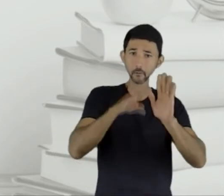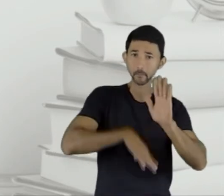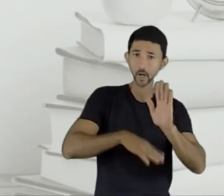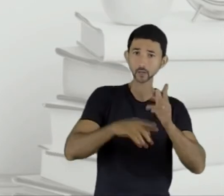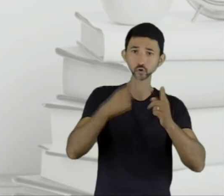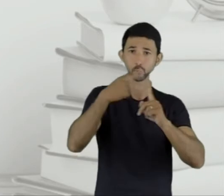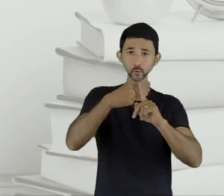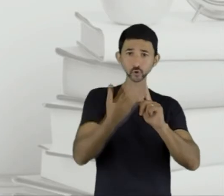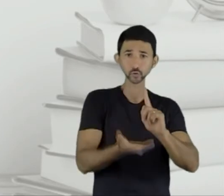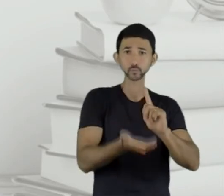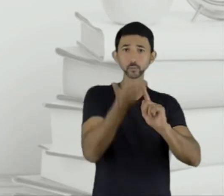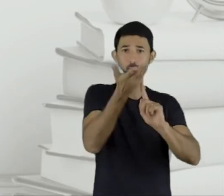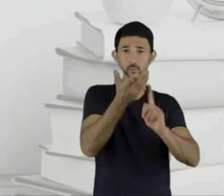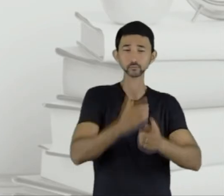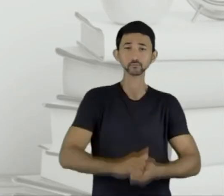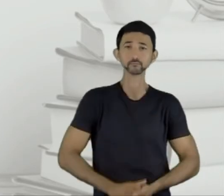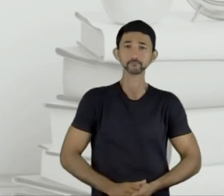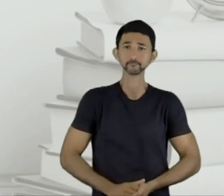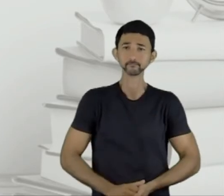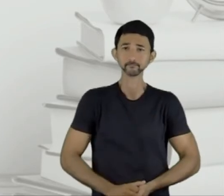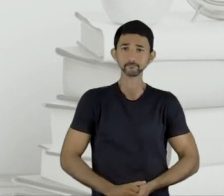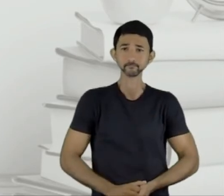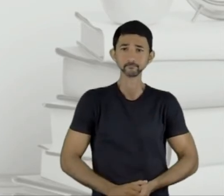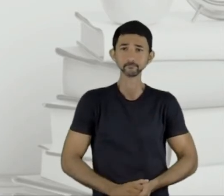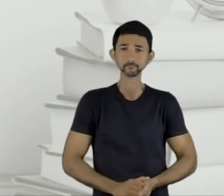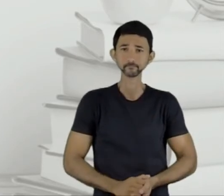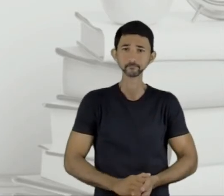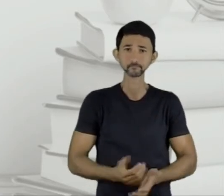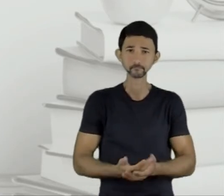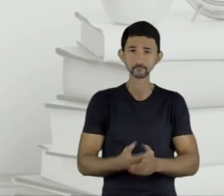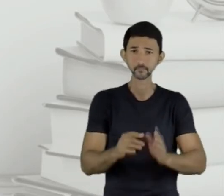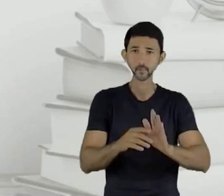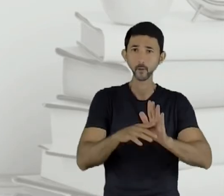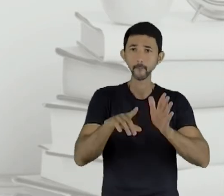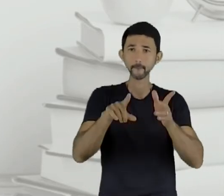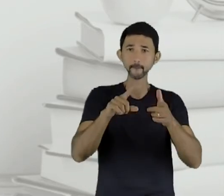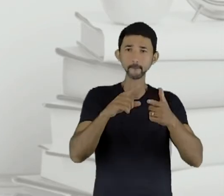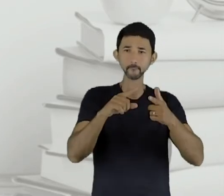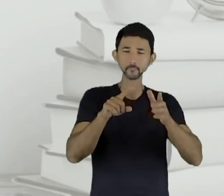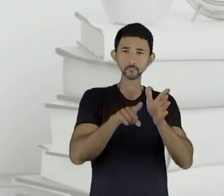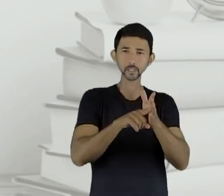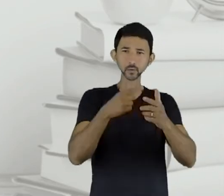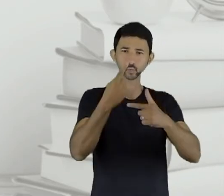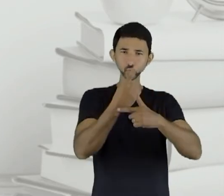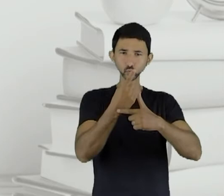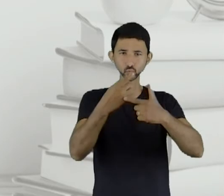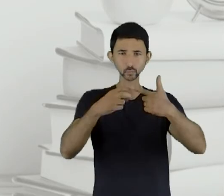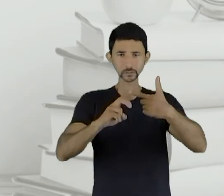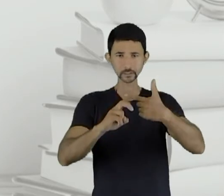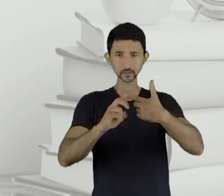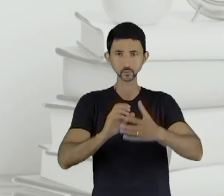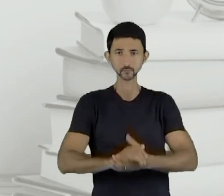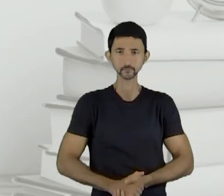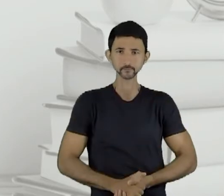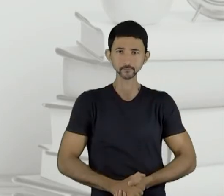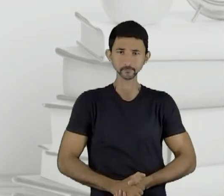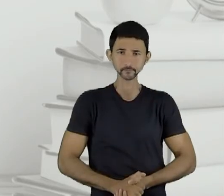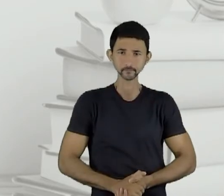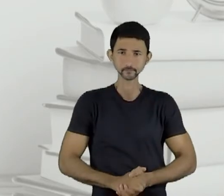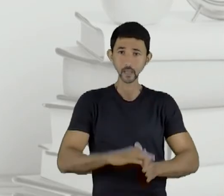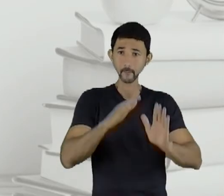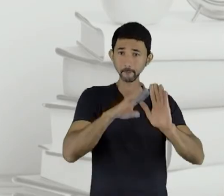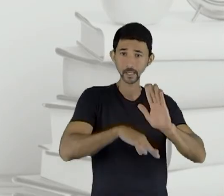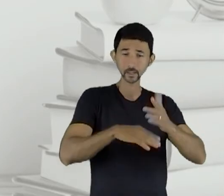é menor que 3/4. Os negativos sempre estão à esquerda do zero e os positivos sempre à direita. Então, todo número